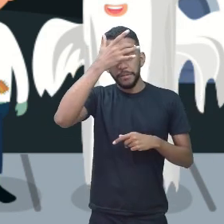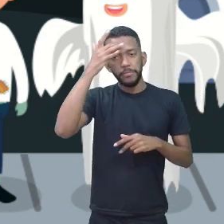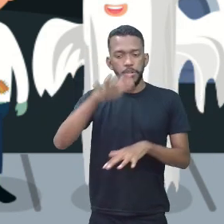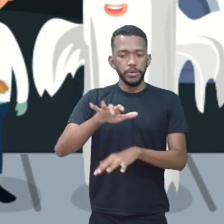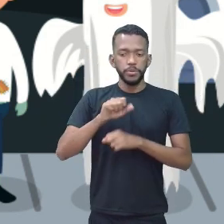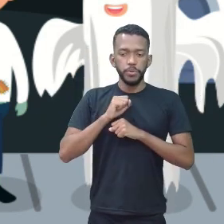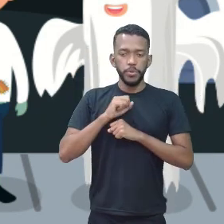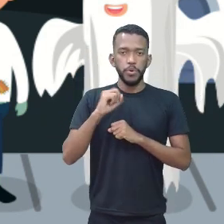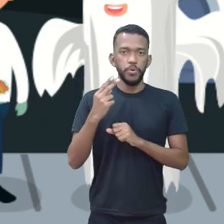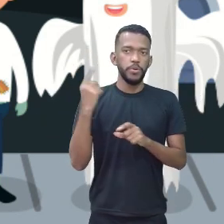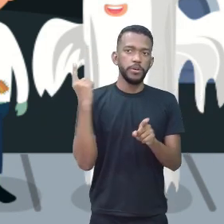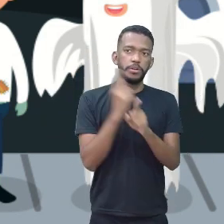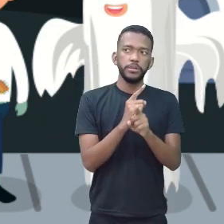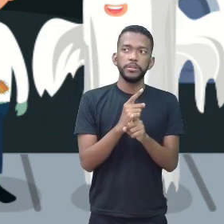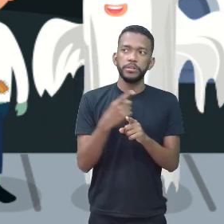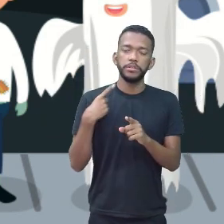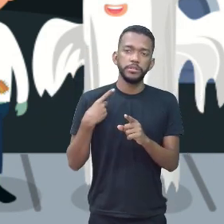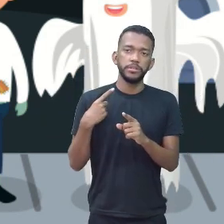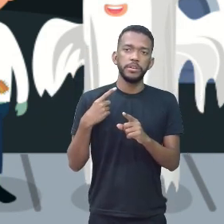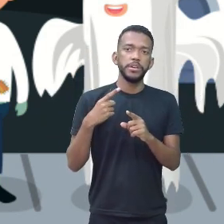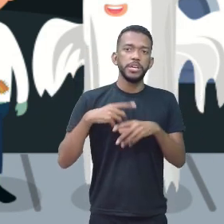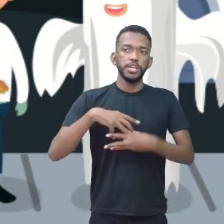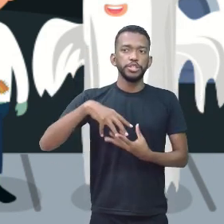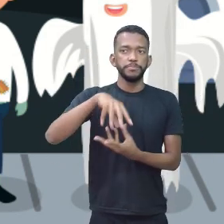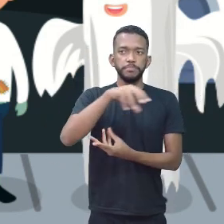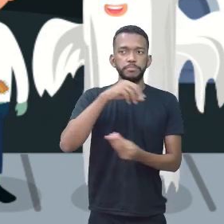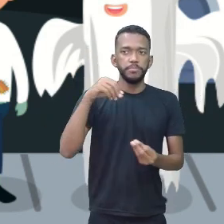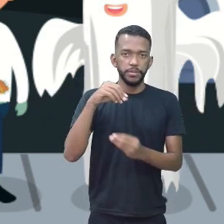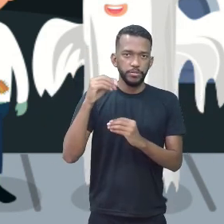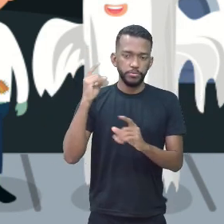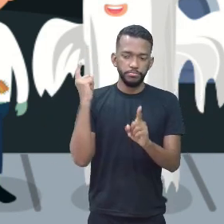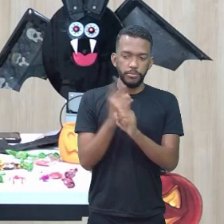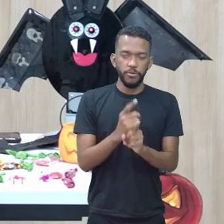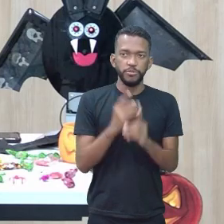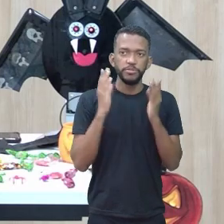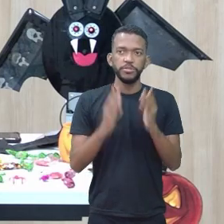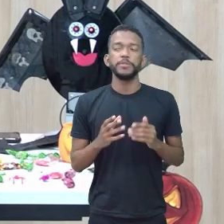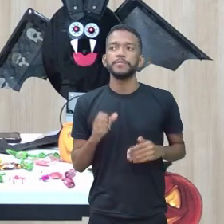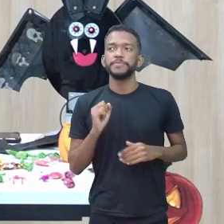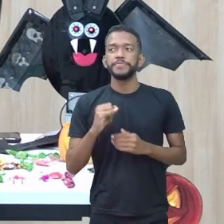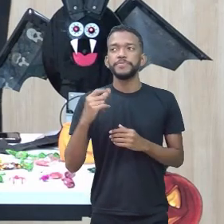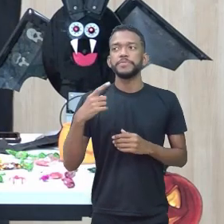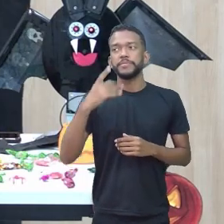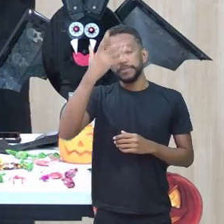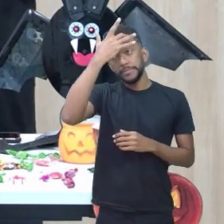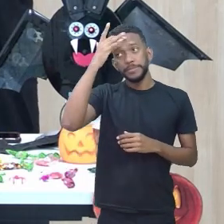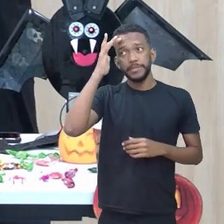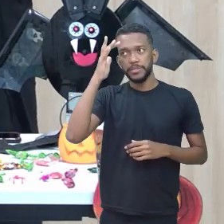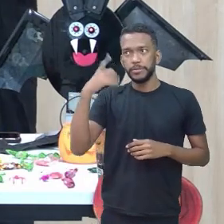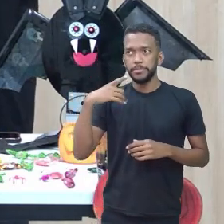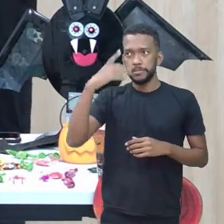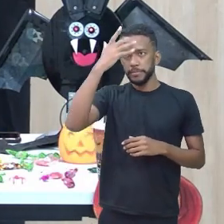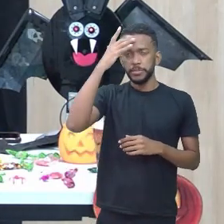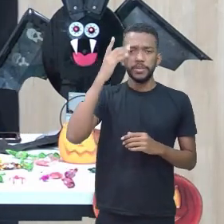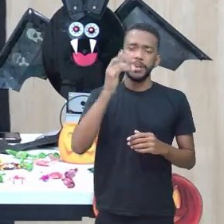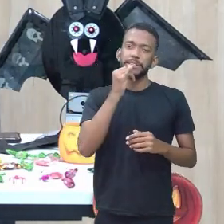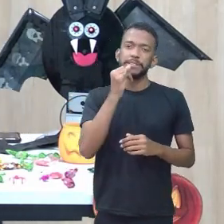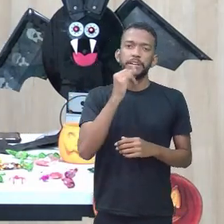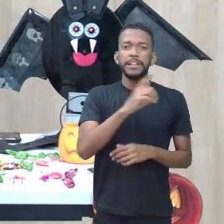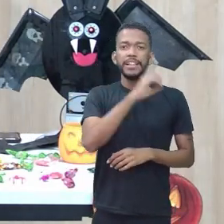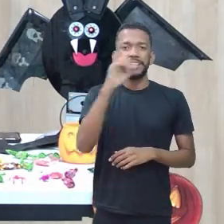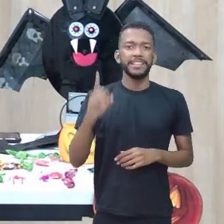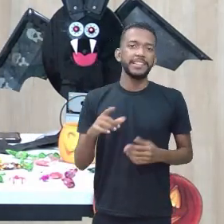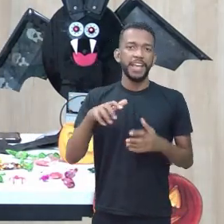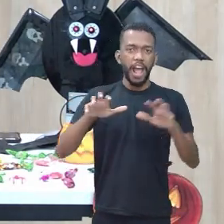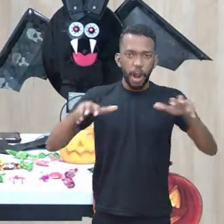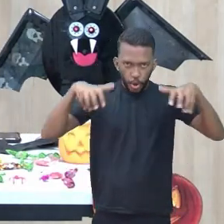ou encontradas, né, atacadas pelos espíritos maus. Então tá lá a pessoa, foca aqui em mim, tá lá a pessoa, ó, no dia do